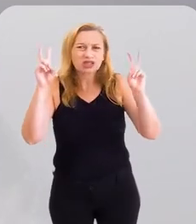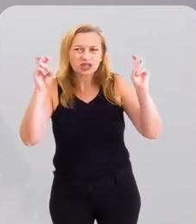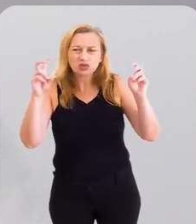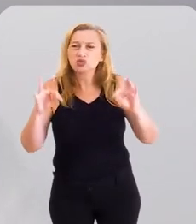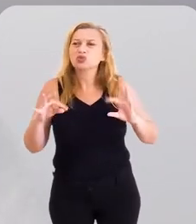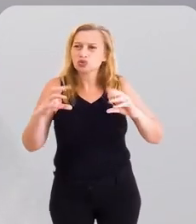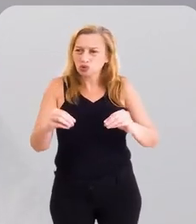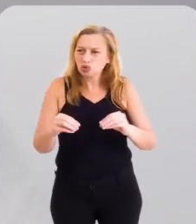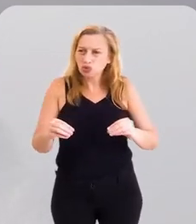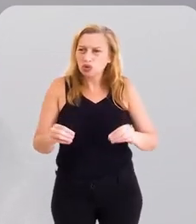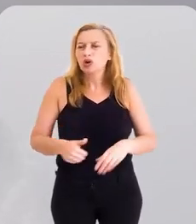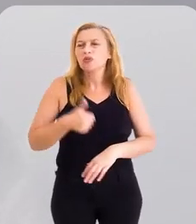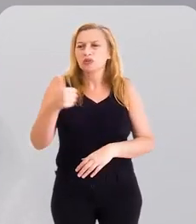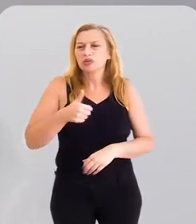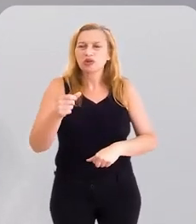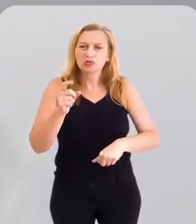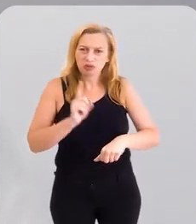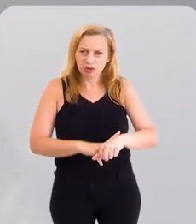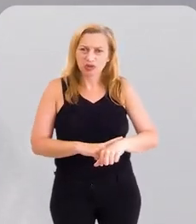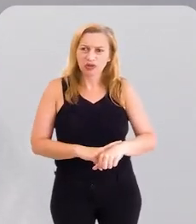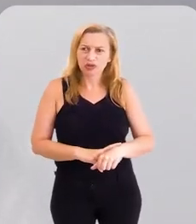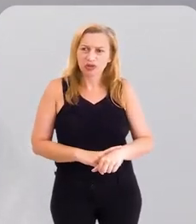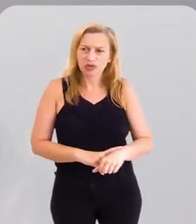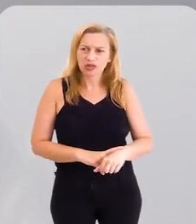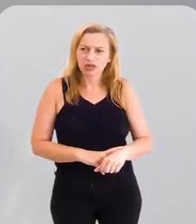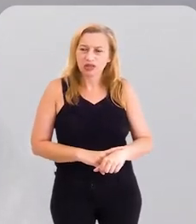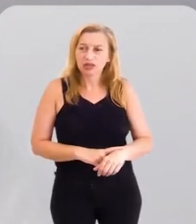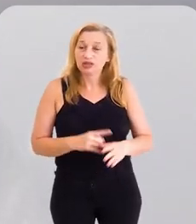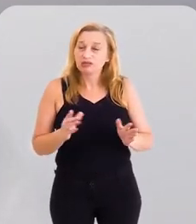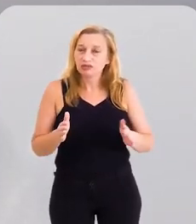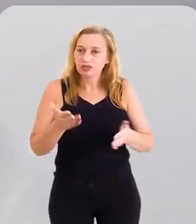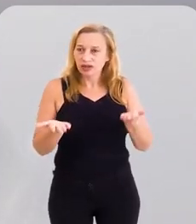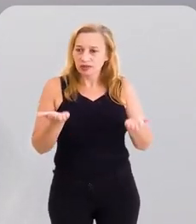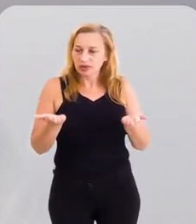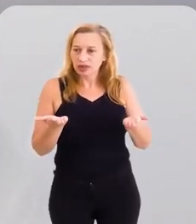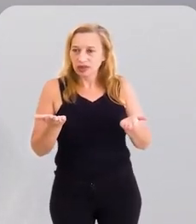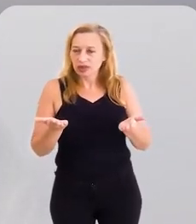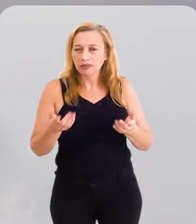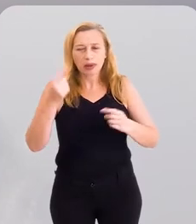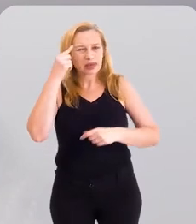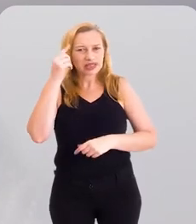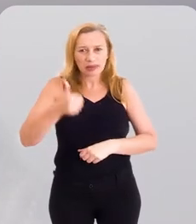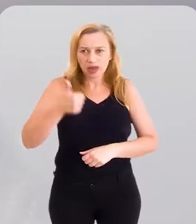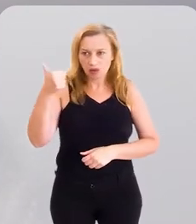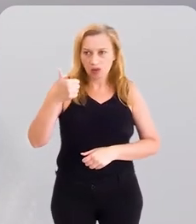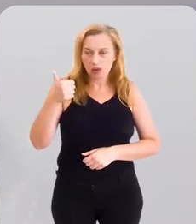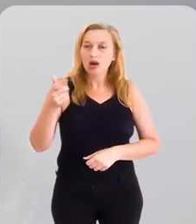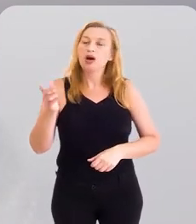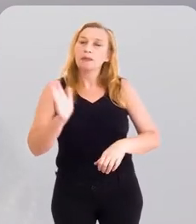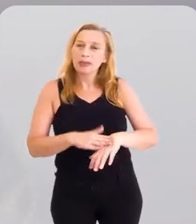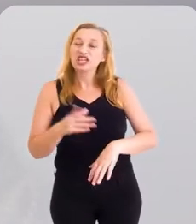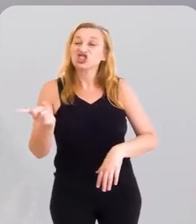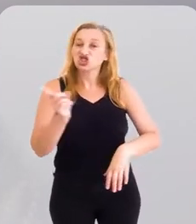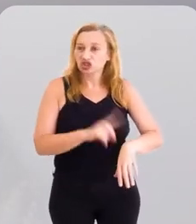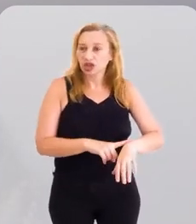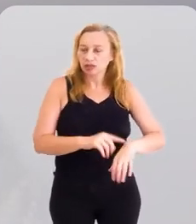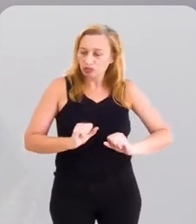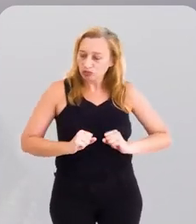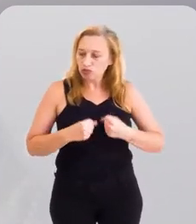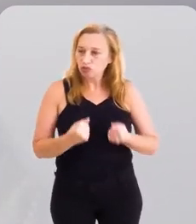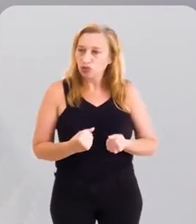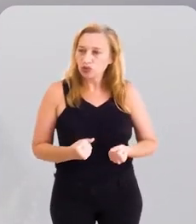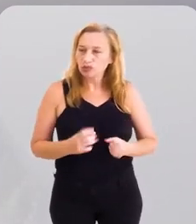coisas todas, essas questões vieram para o primeiro plano. E elas ficaram mais inclinadas para a reflexão, com mais tempo e